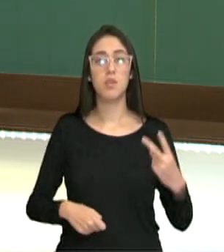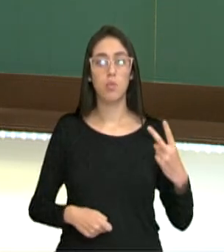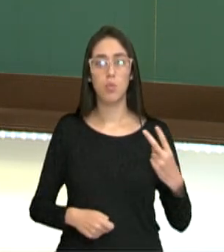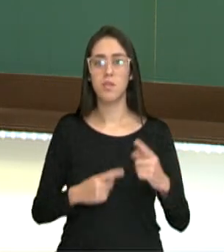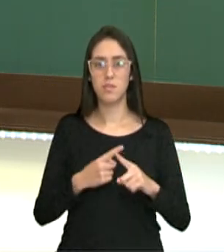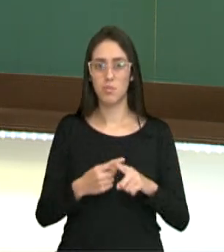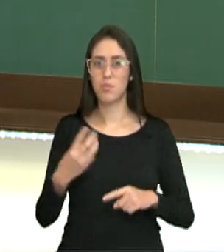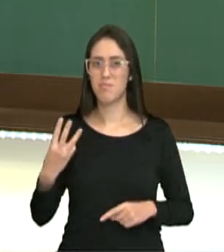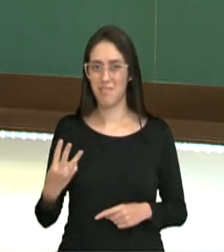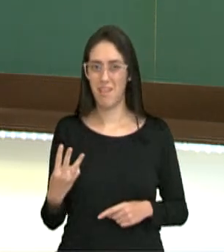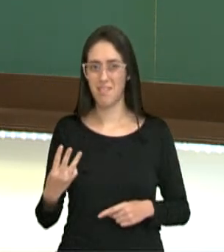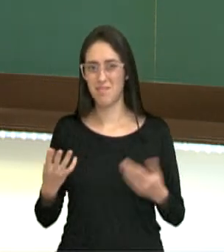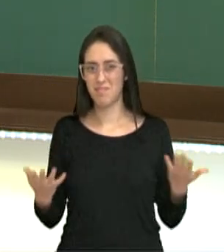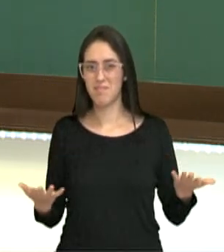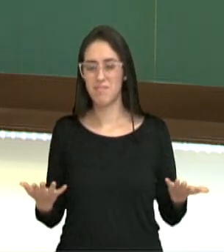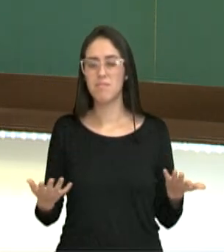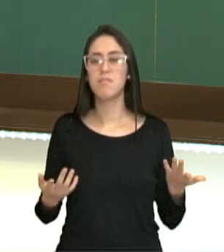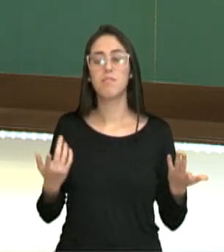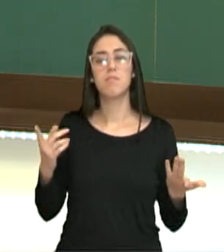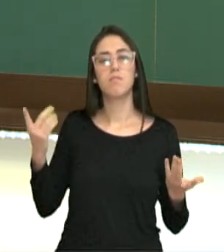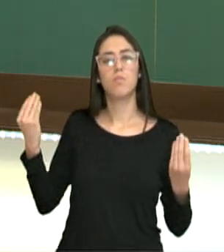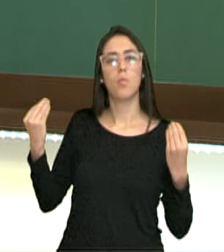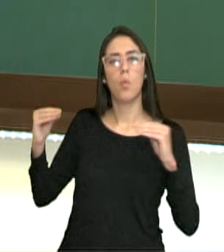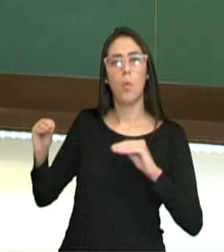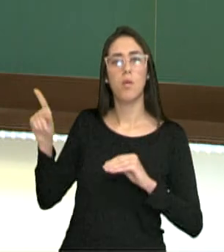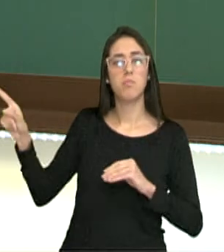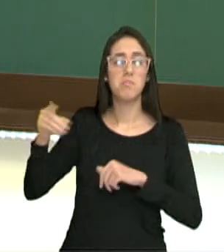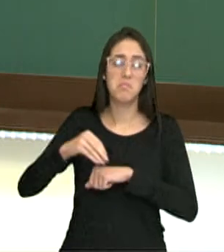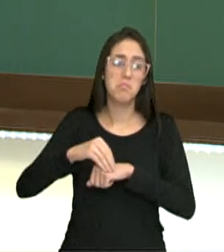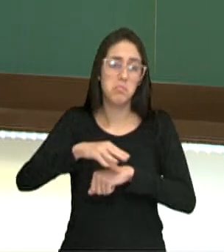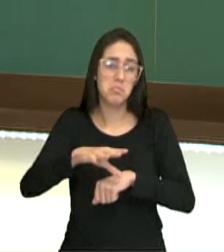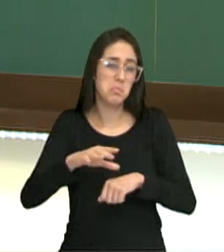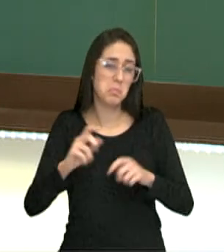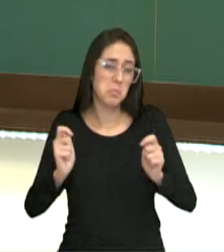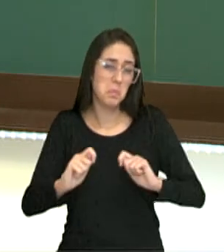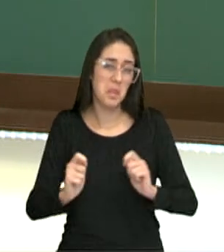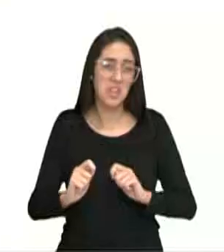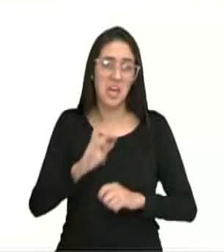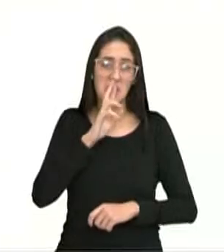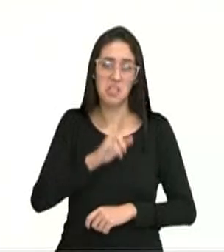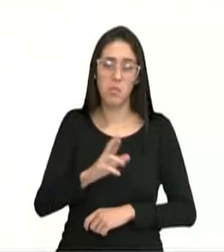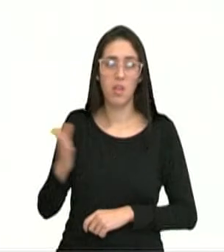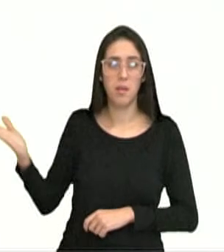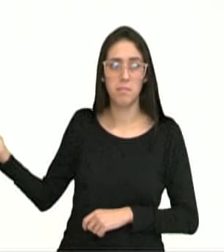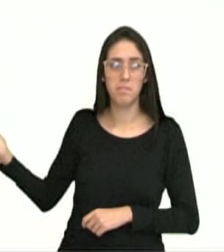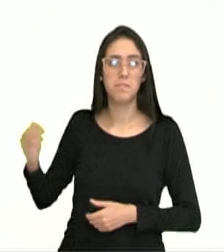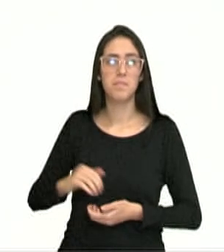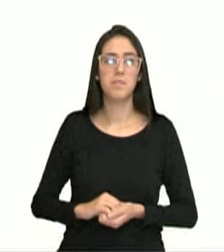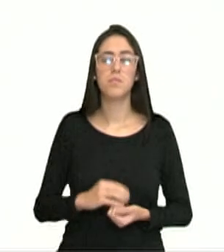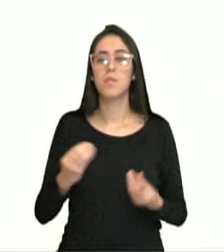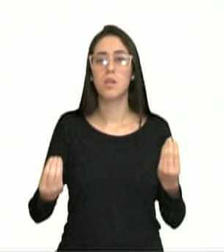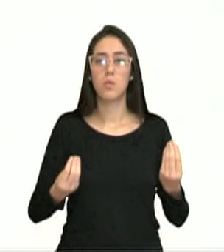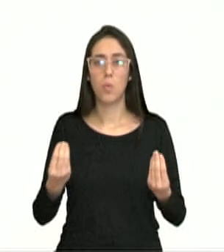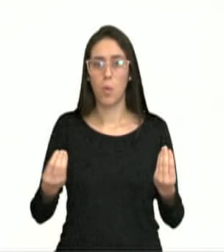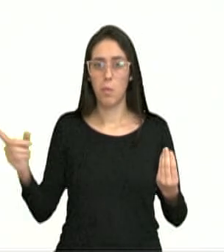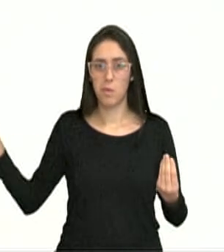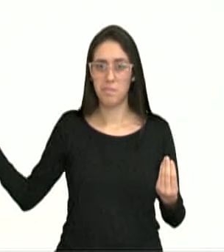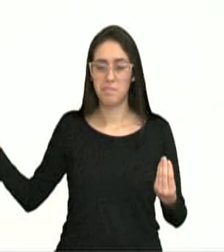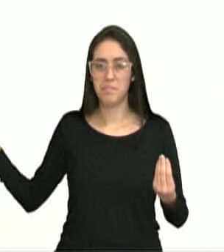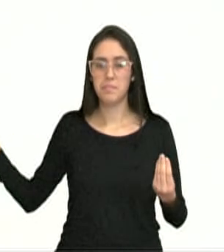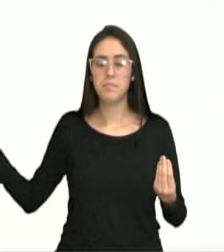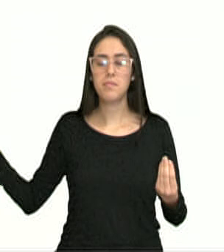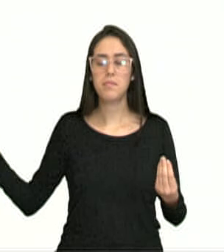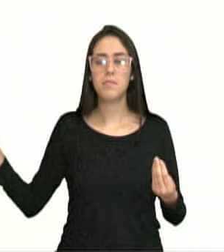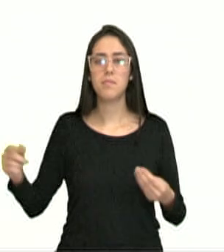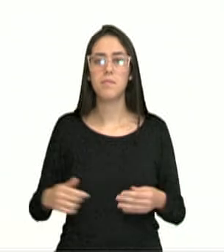3, então aqui eu coloquei como uma sugestão qual que seria essa lei de formação. Então, no caso aqui, ela